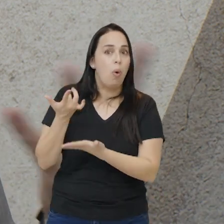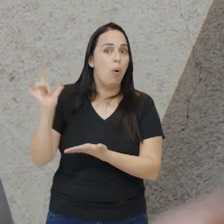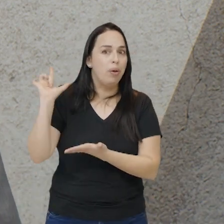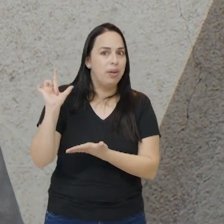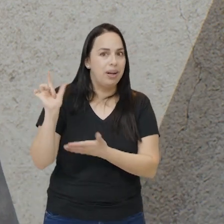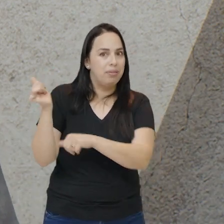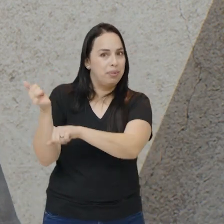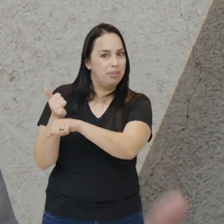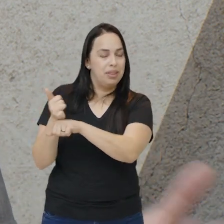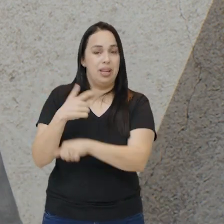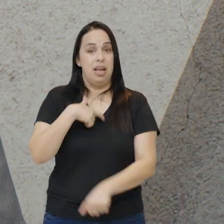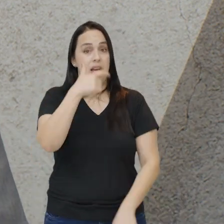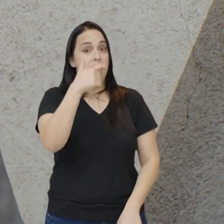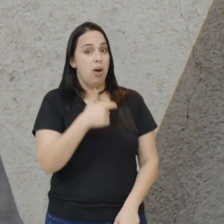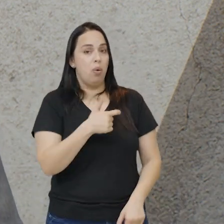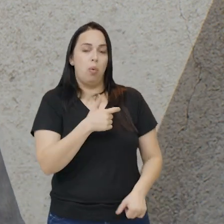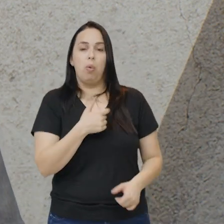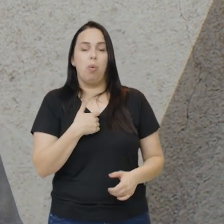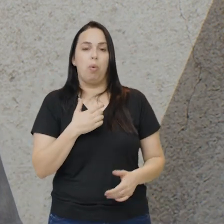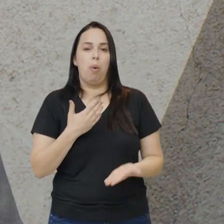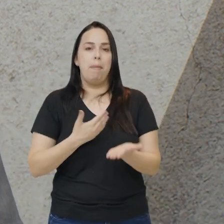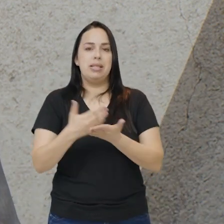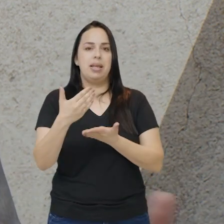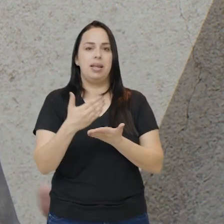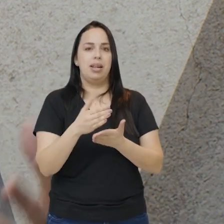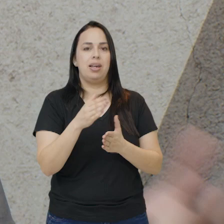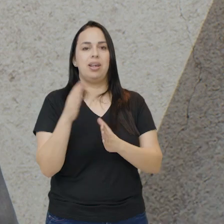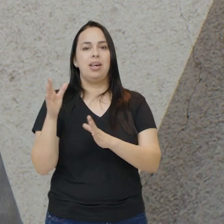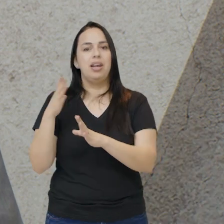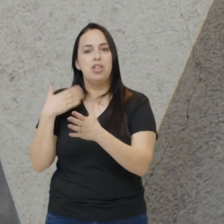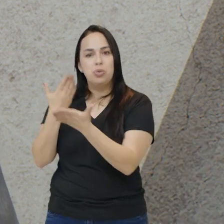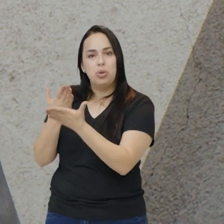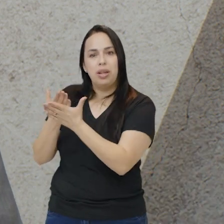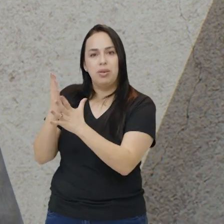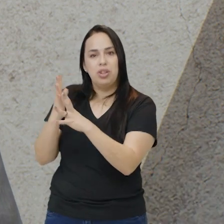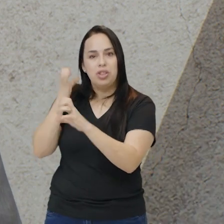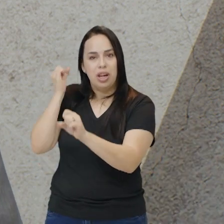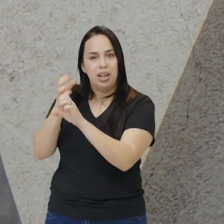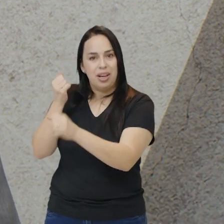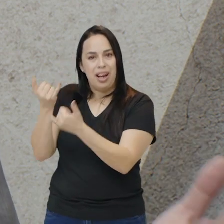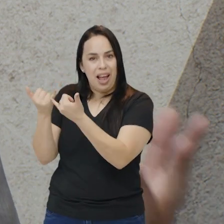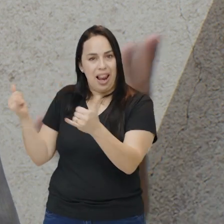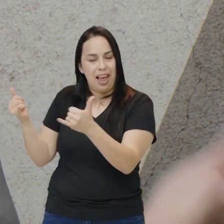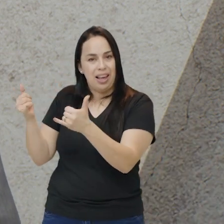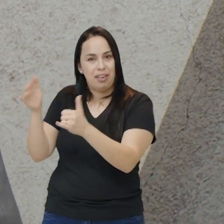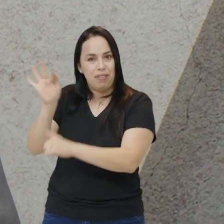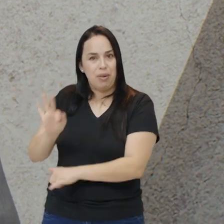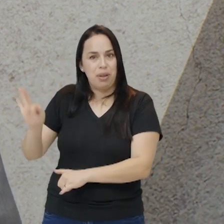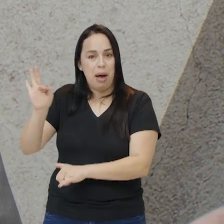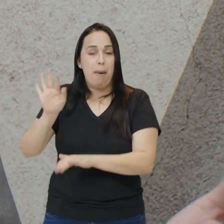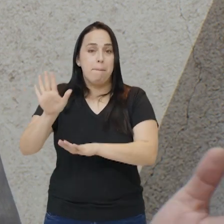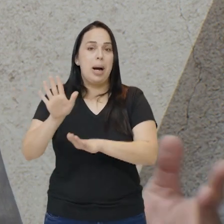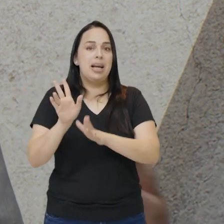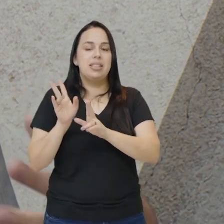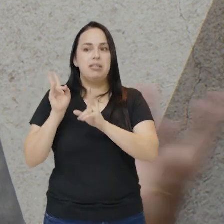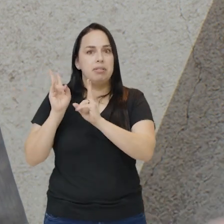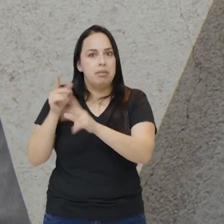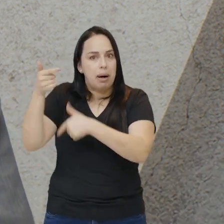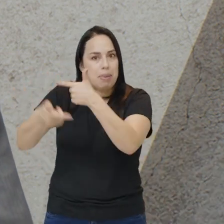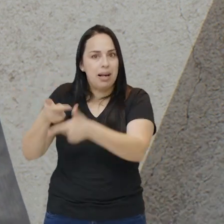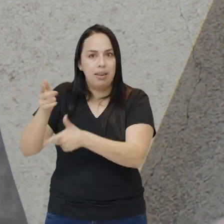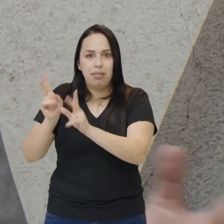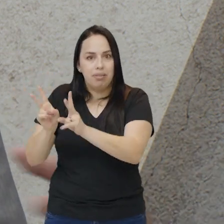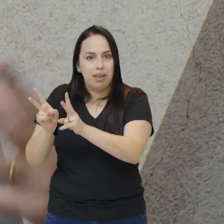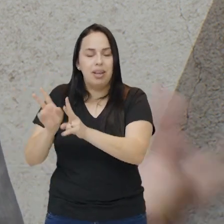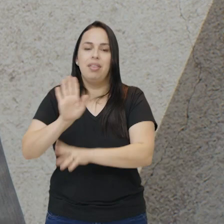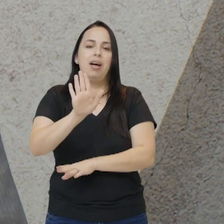para seguir a área de atendimento. Eu, por exemplo, aconteceu isso. Eu comecei com engenharia elétrica, terminei a faculdade de engenharia elétrica, só que eu não